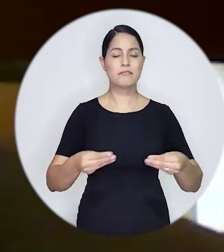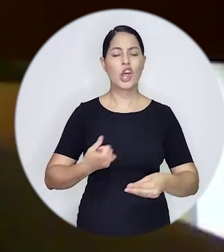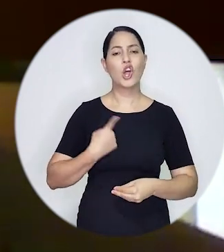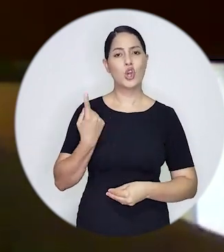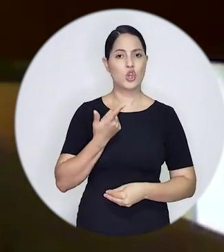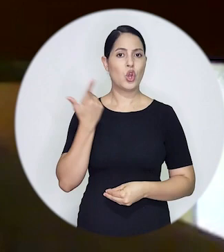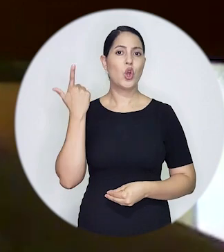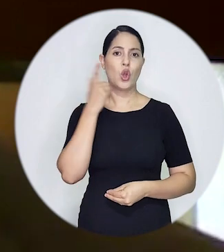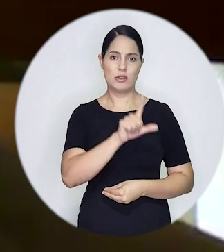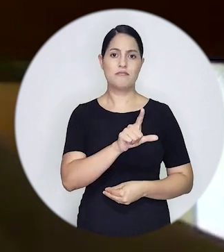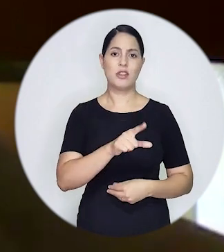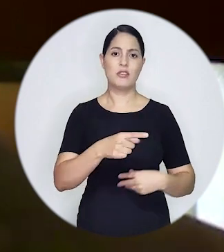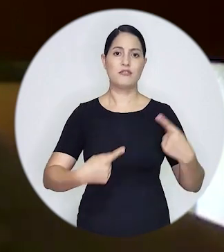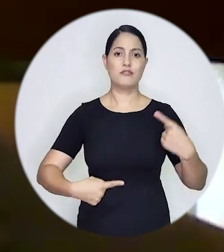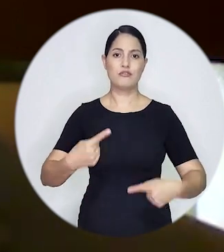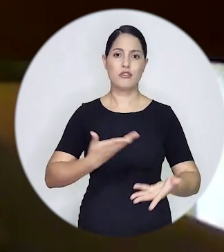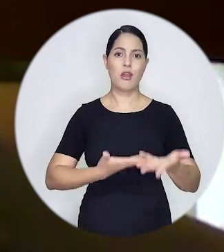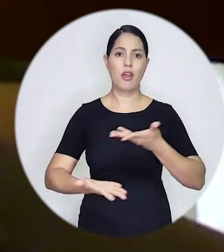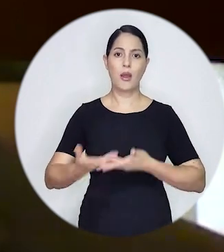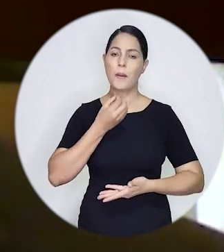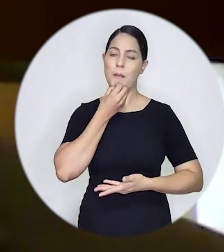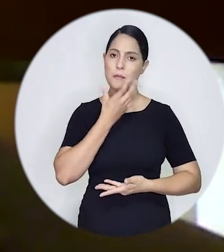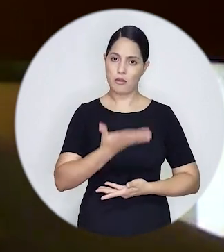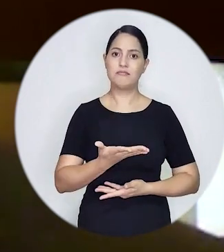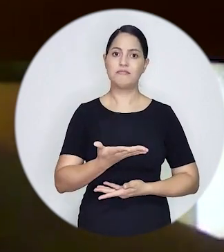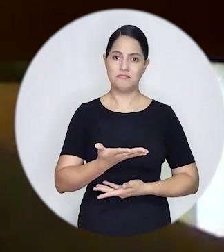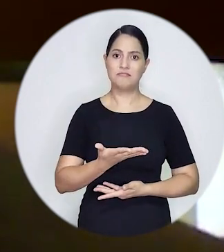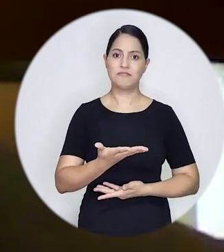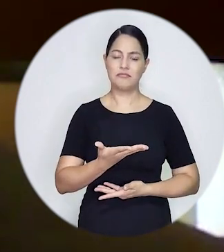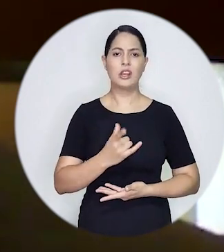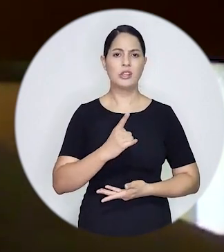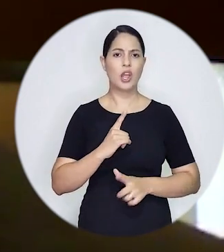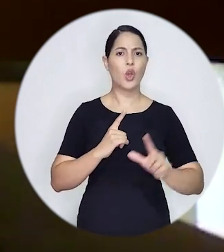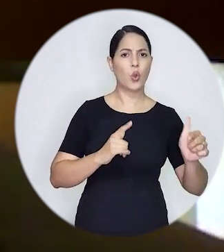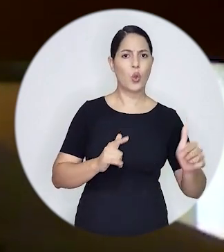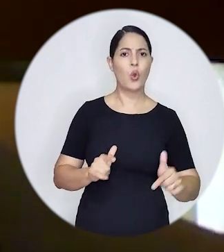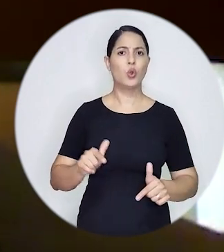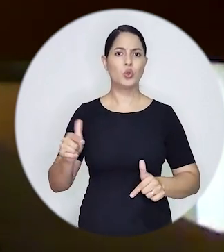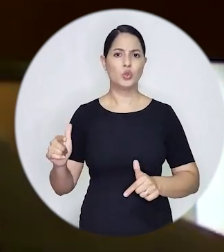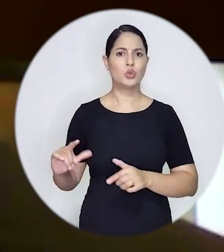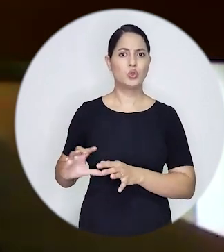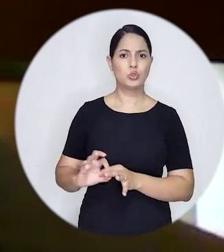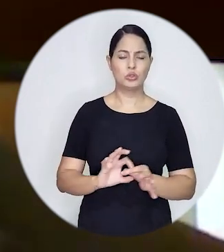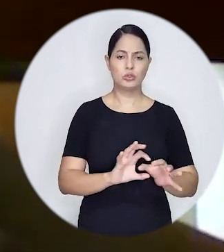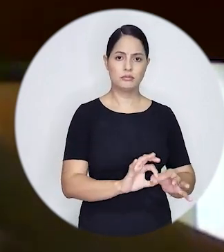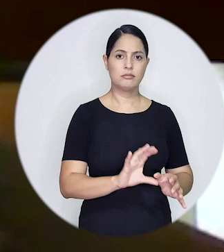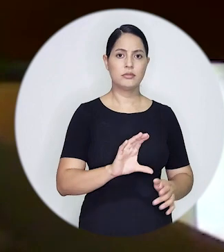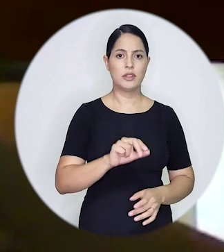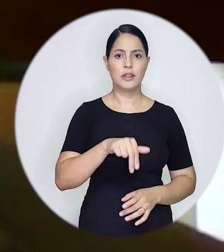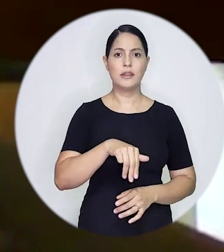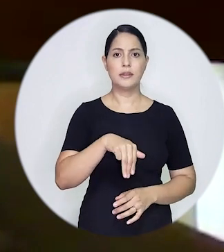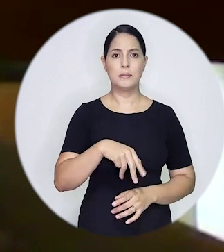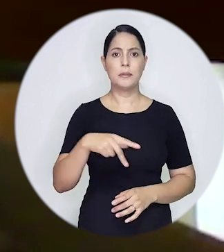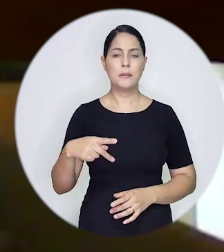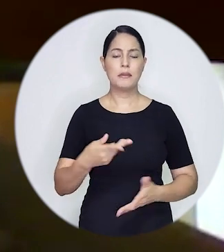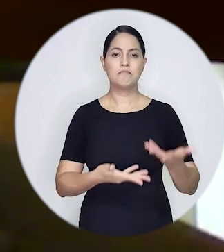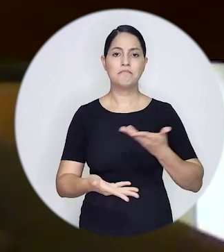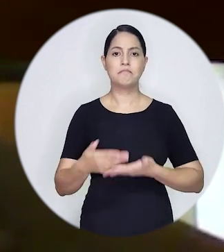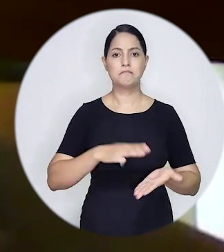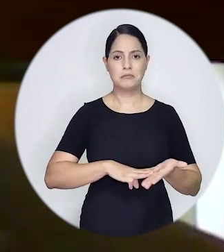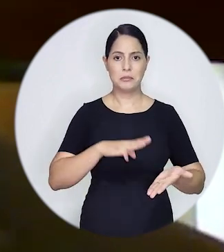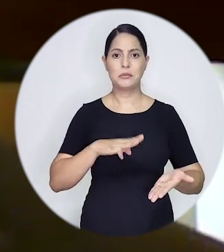de perfeita harmonia entre a advocacia e o Ministério Público. É isso que nós queremos, que todos possam agir